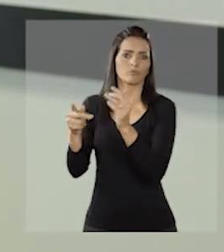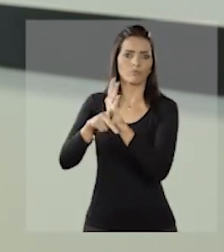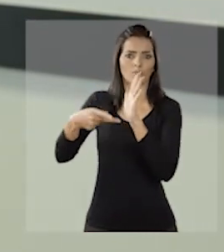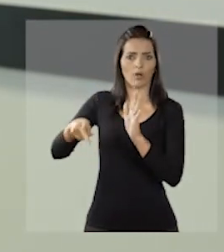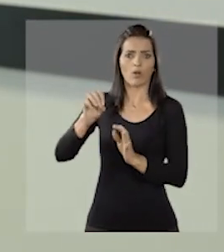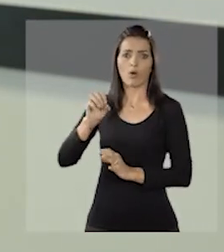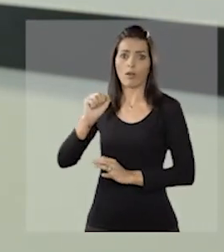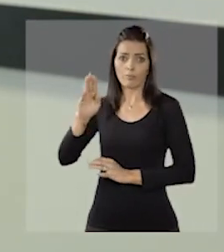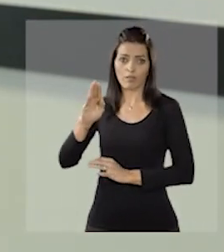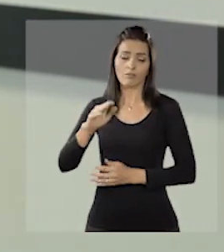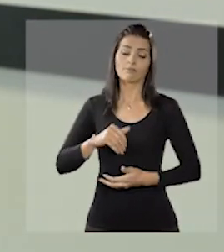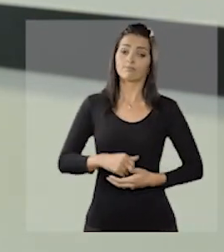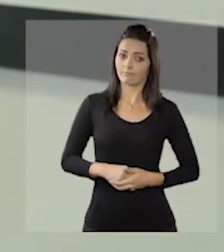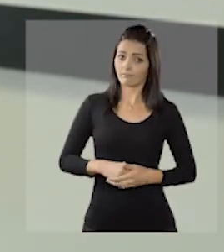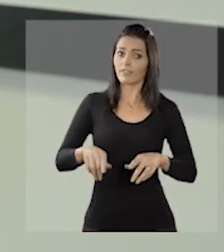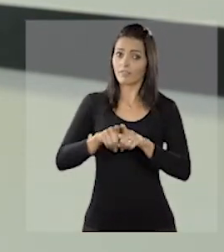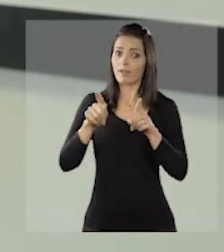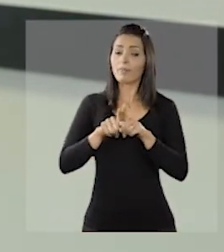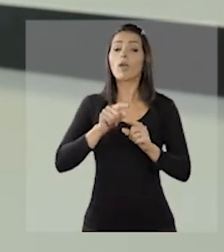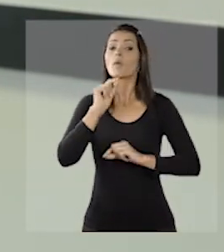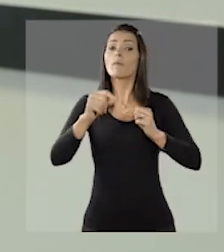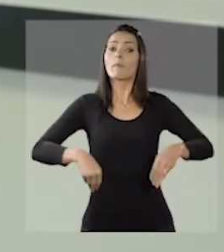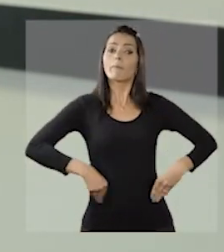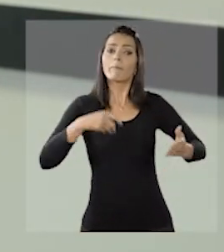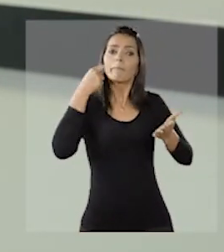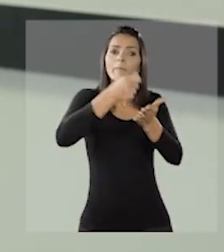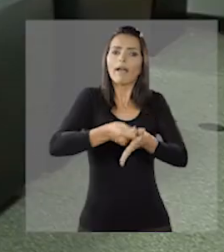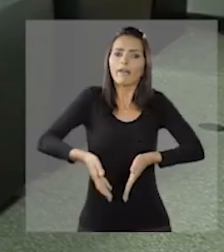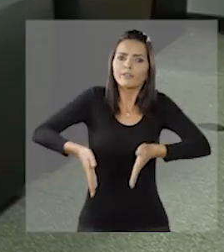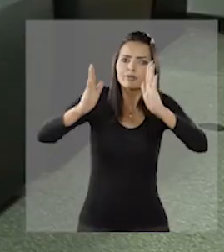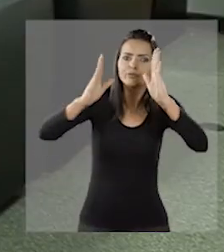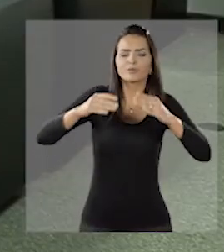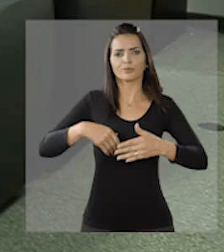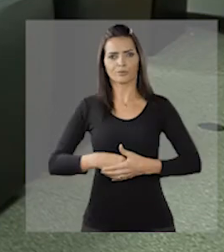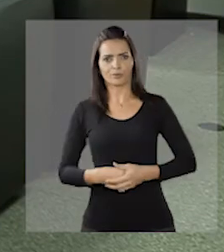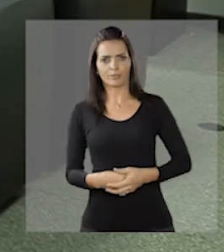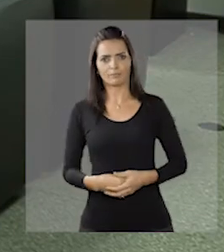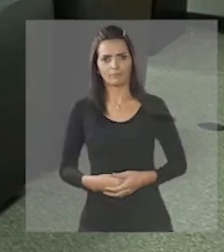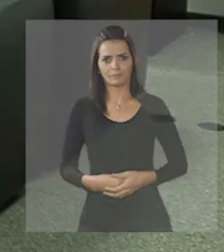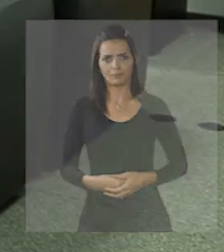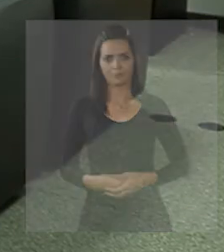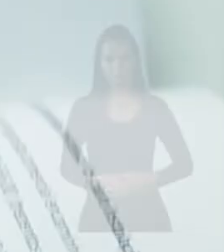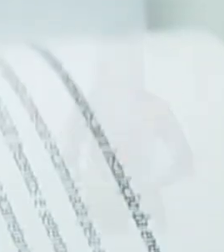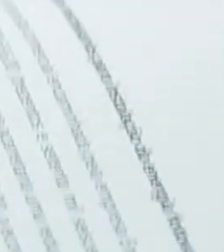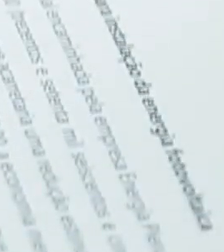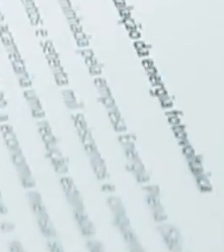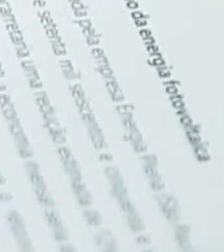da entidade, que é da advocacia, no custeio da sua estrutura.